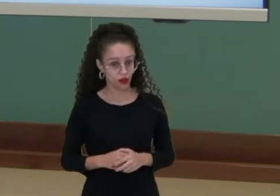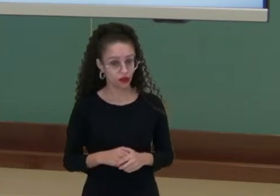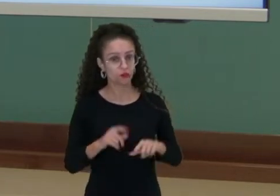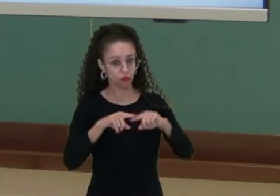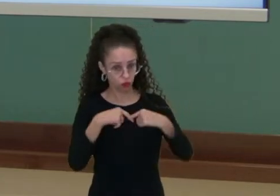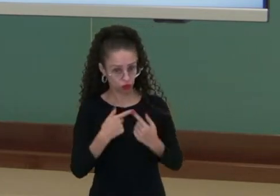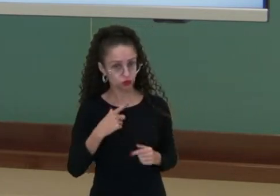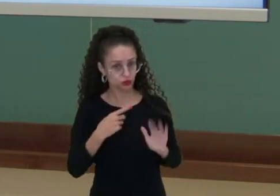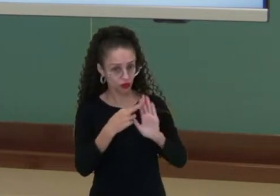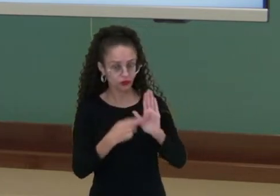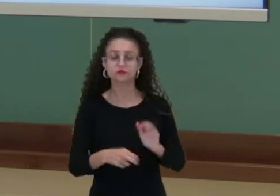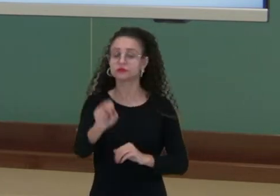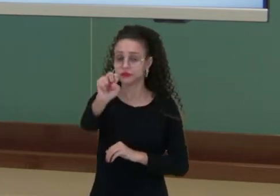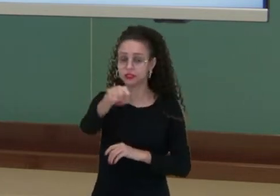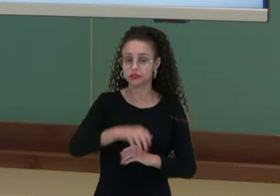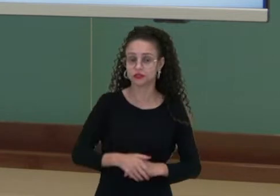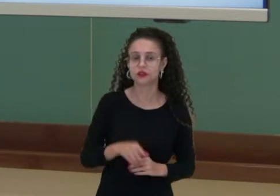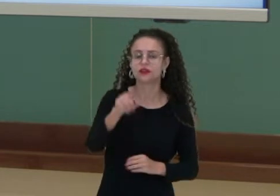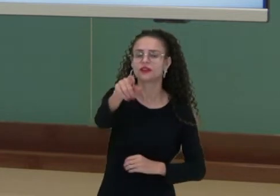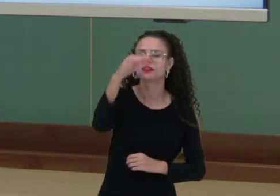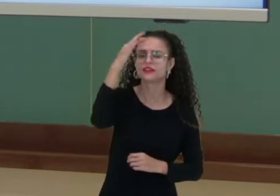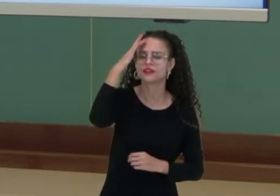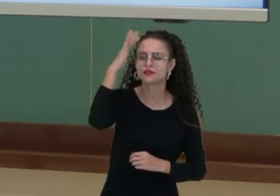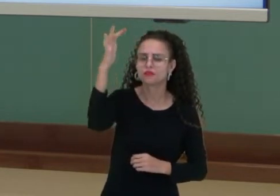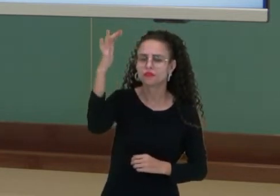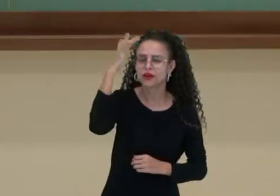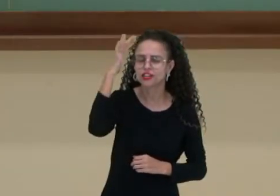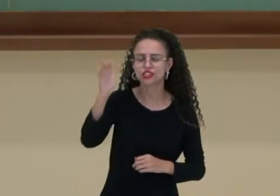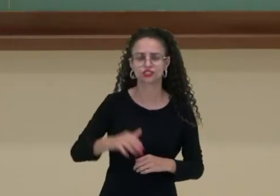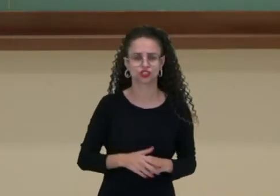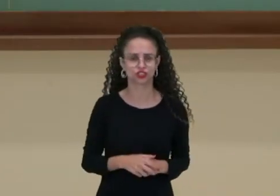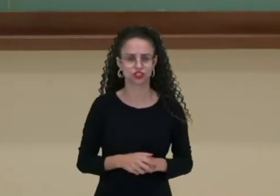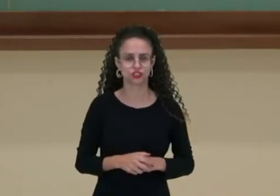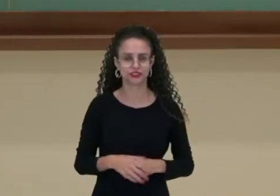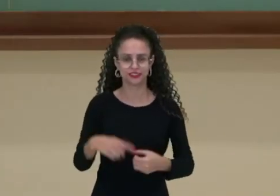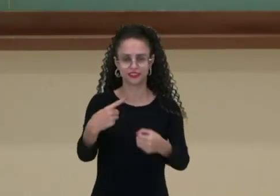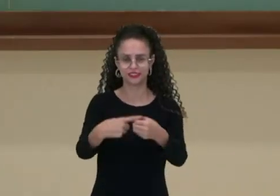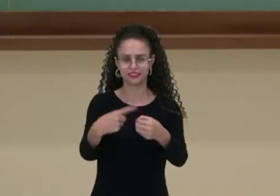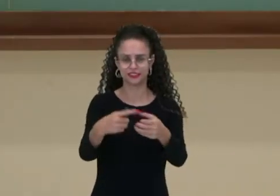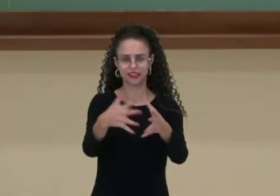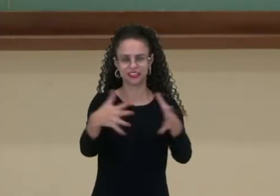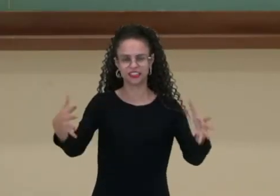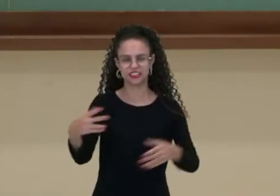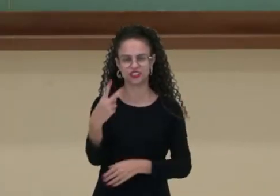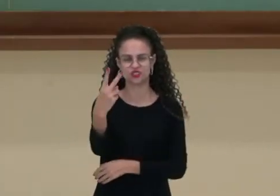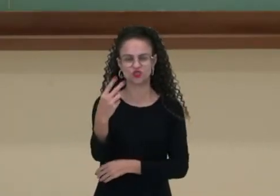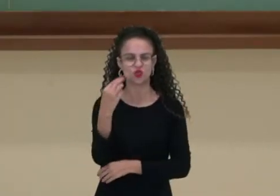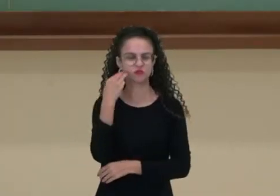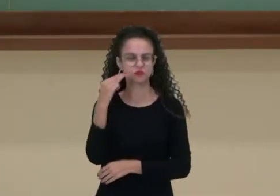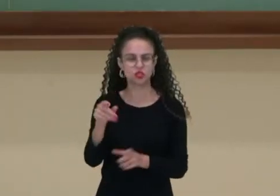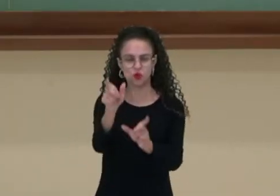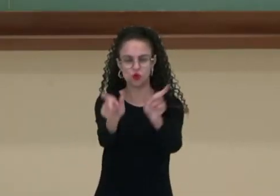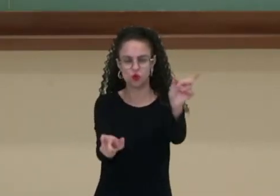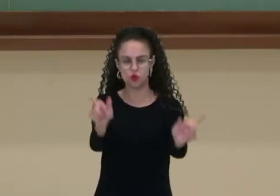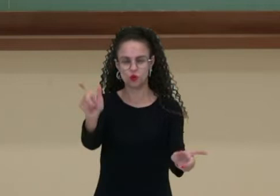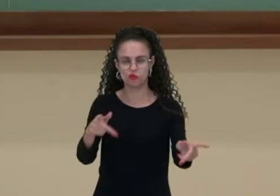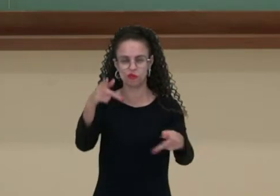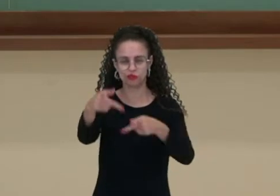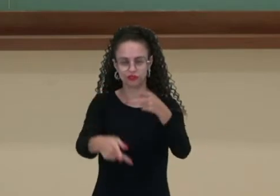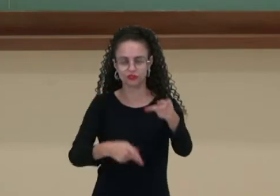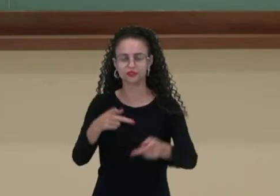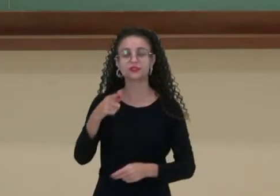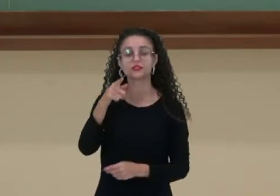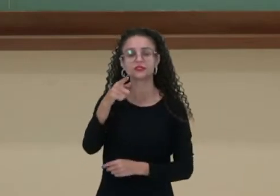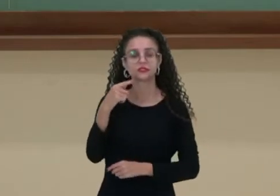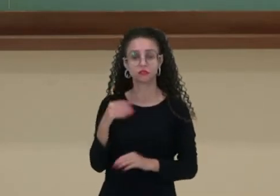que existe? Sim, você já imaginou uma grande cidade aí com seus 2 milhões de habitantes, né?